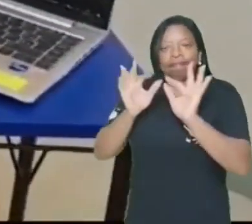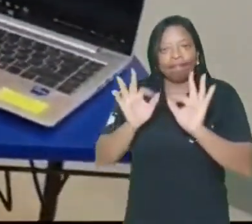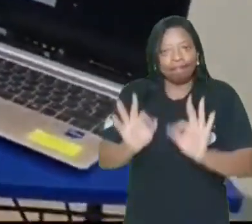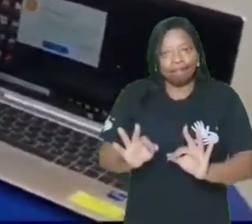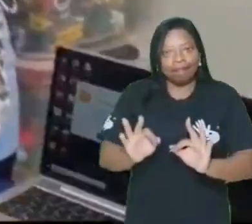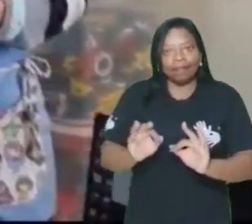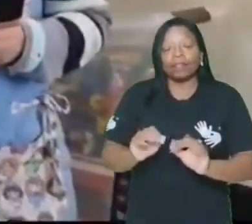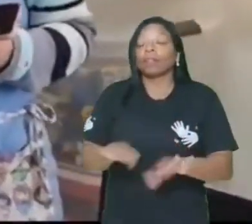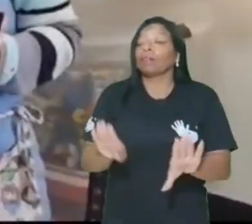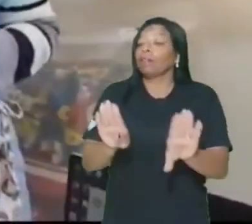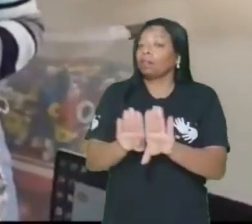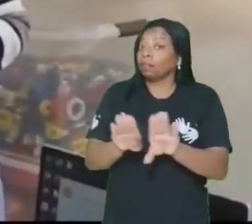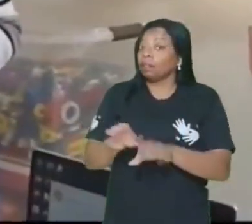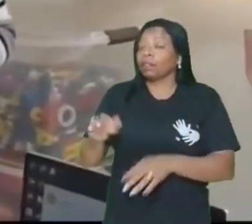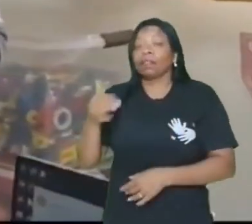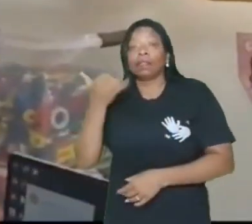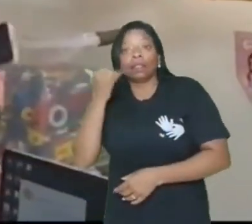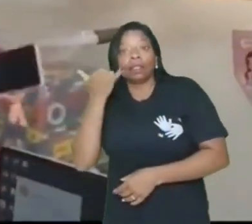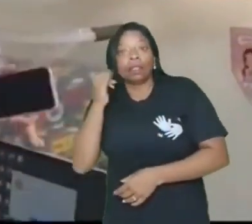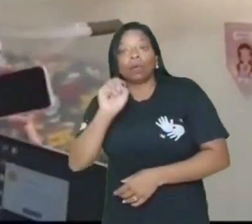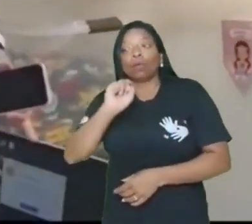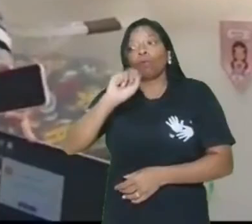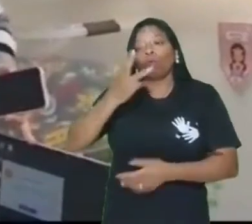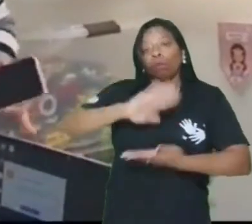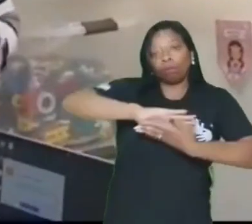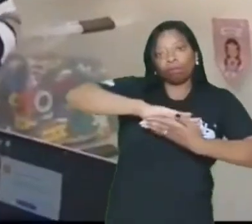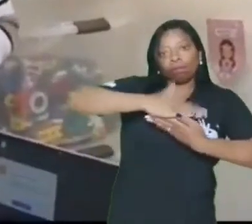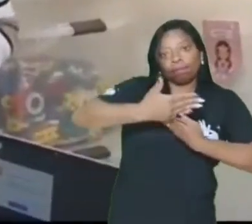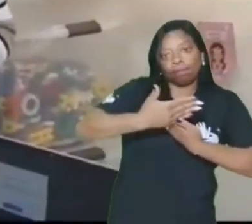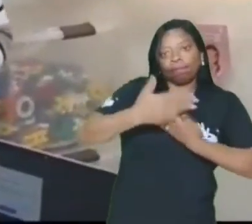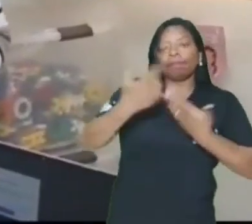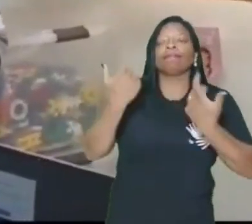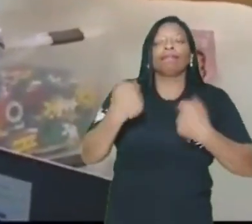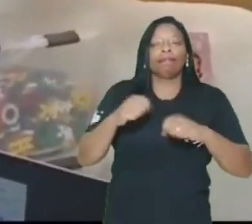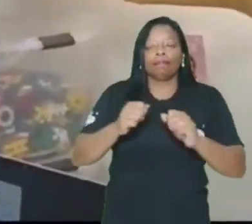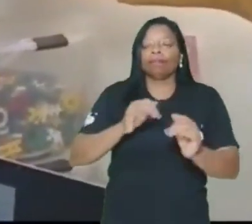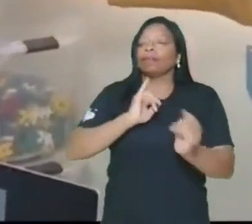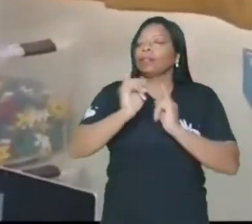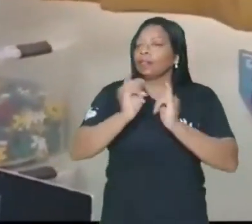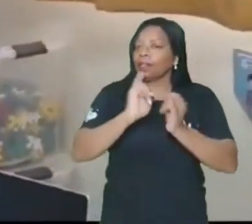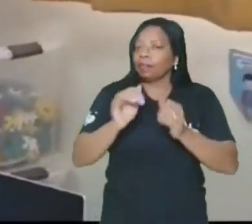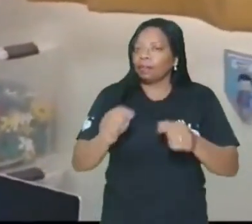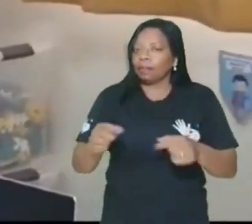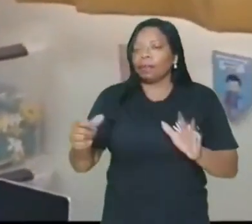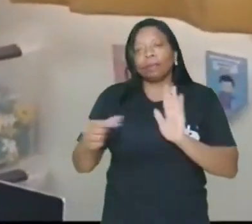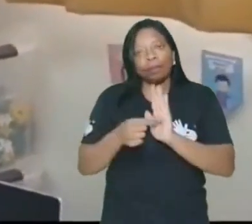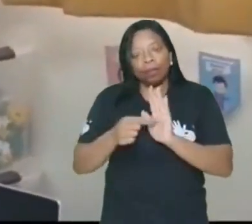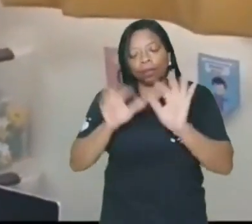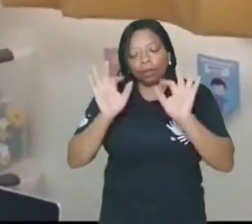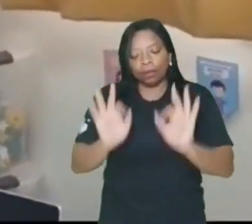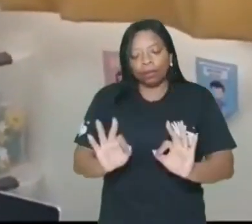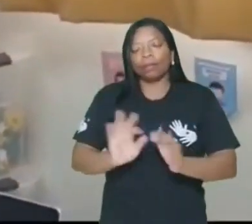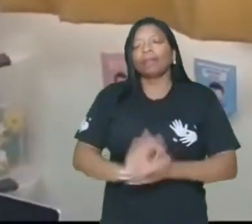e os aparelhos também, tanto do celular quanto do computador, precisam estar também conectados a uma rede de